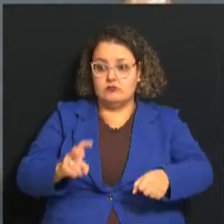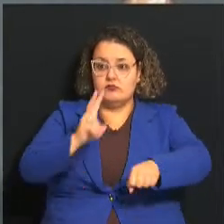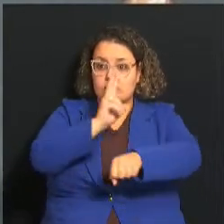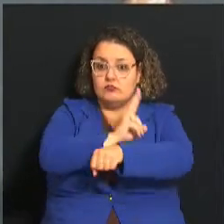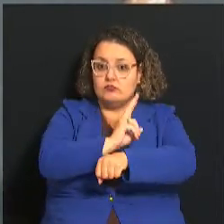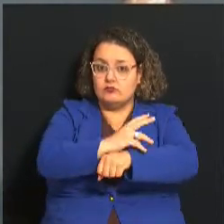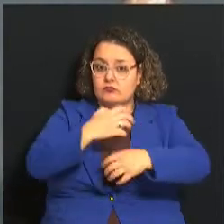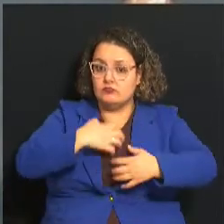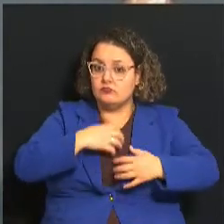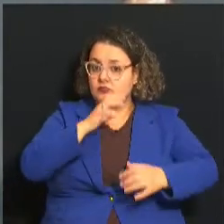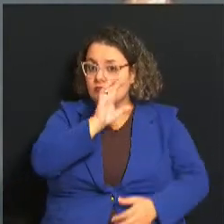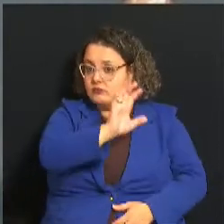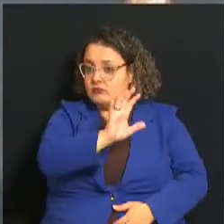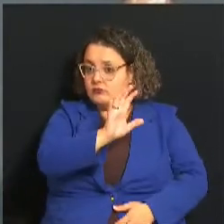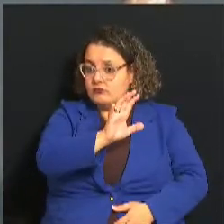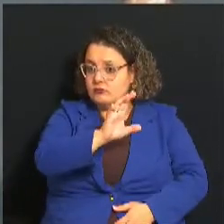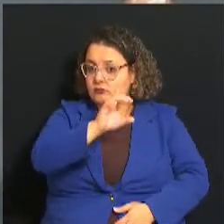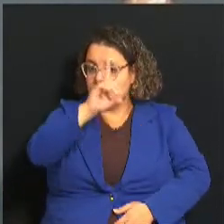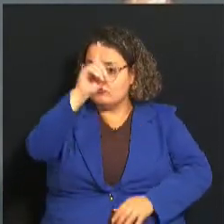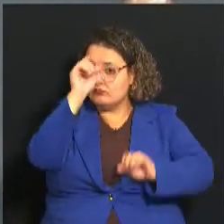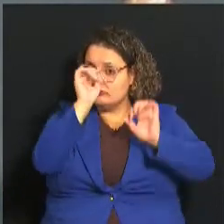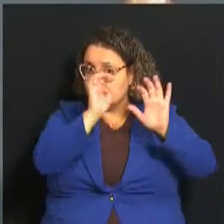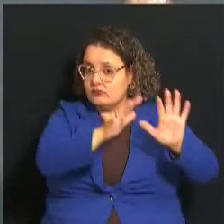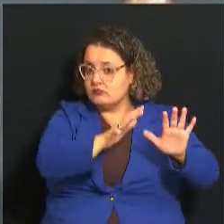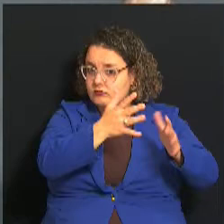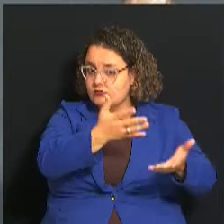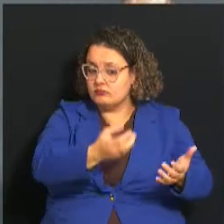forma que Deus criou, da forma que ela é.